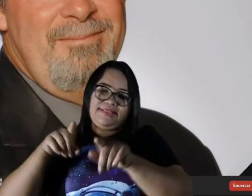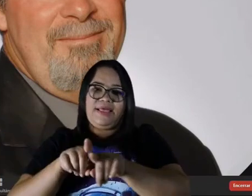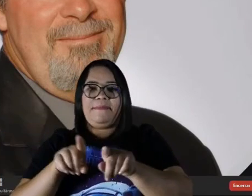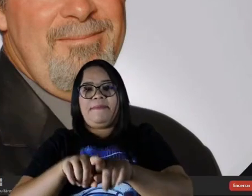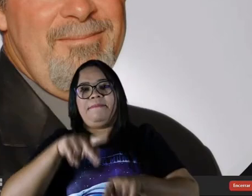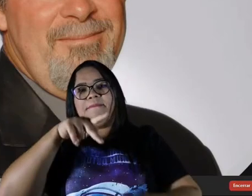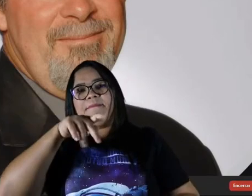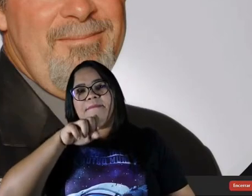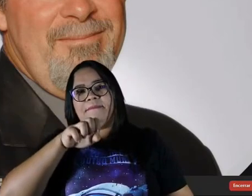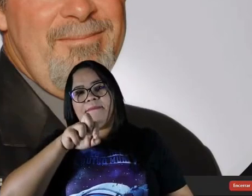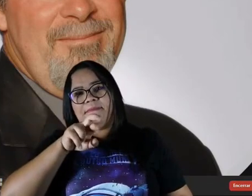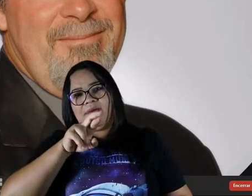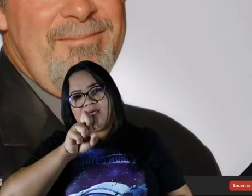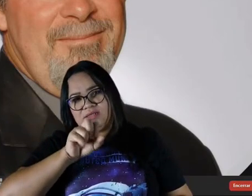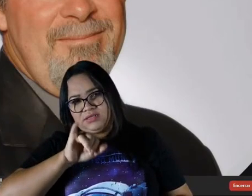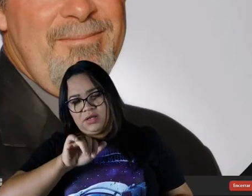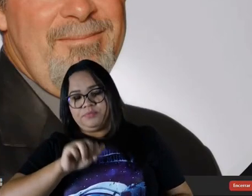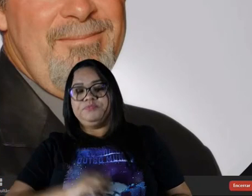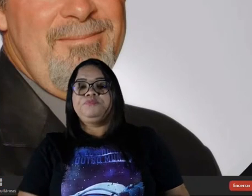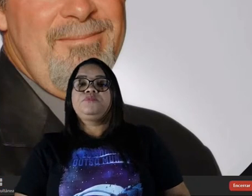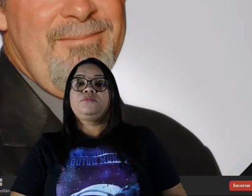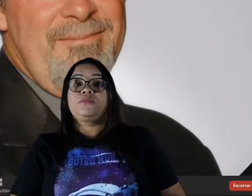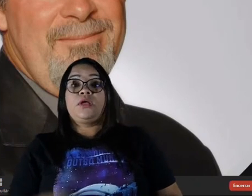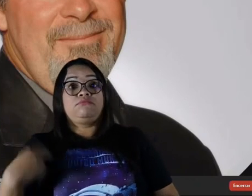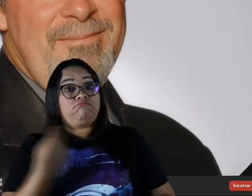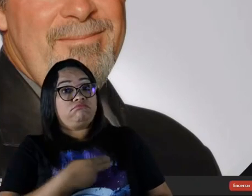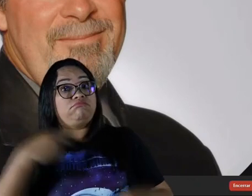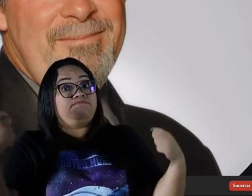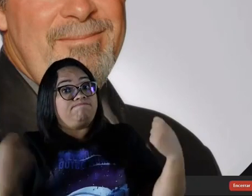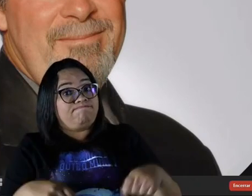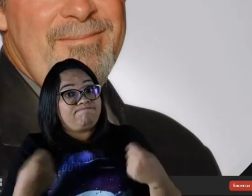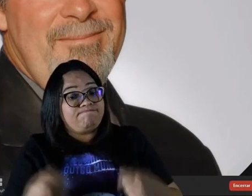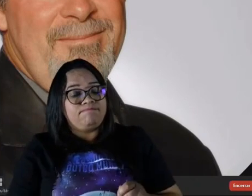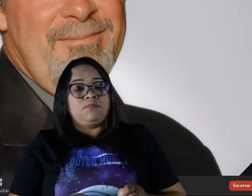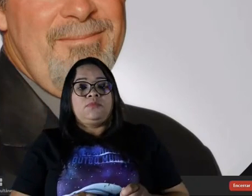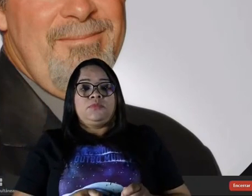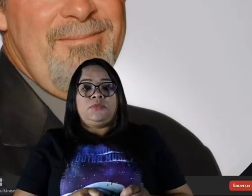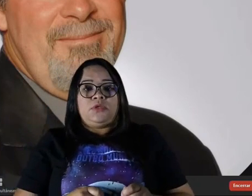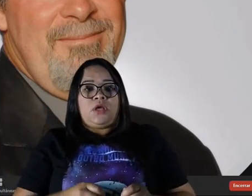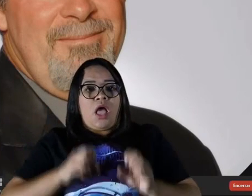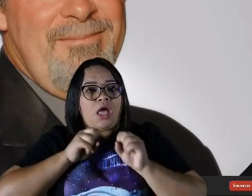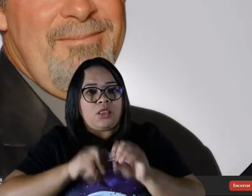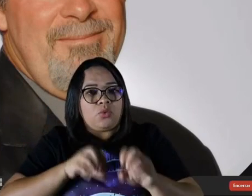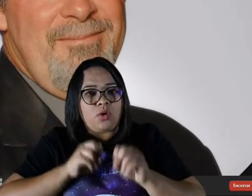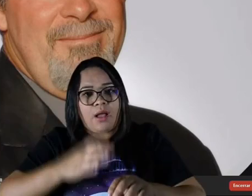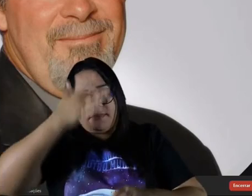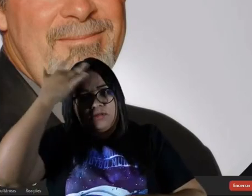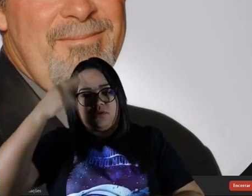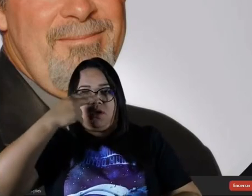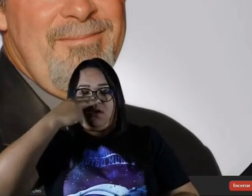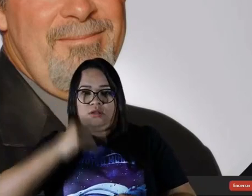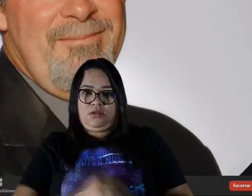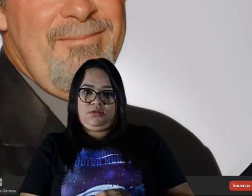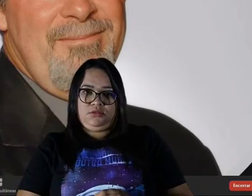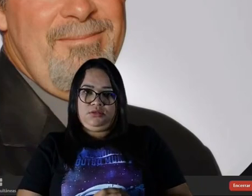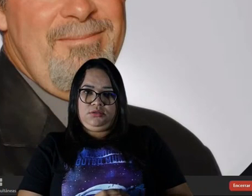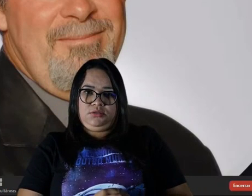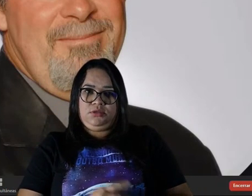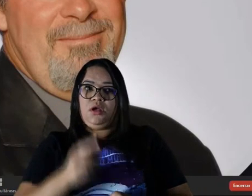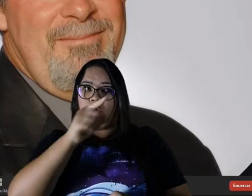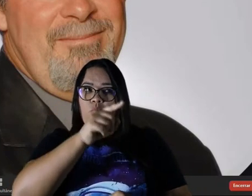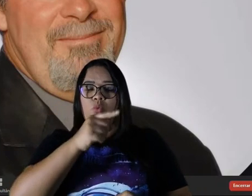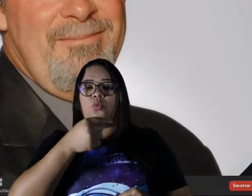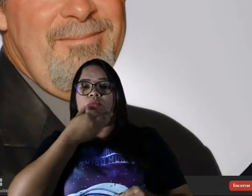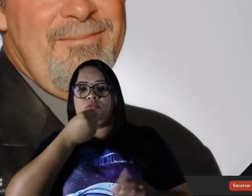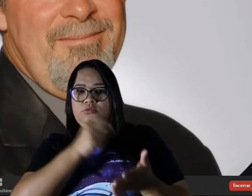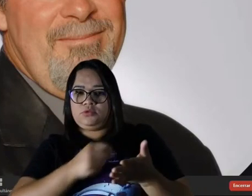ali. Nós temos que educar os crentes, diz o Dr. Wallace. Ao invés de ficar tentando isolar os membros